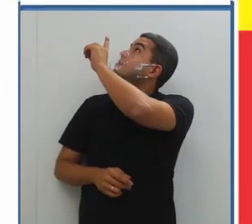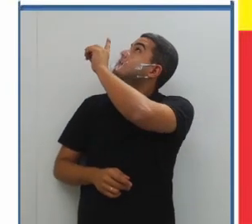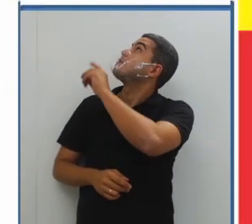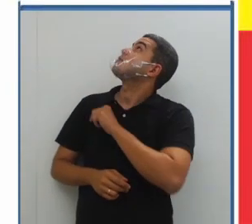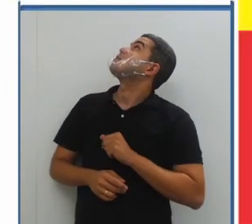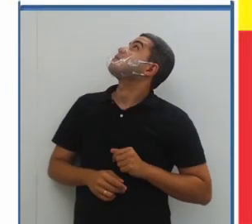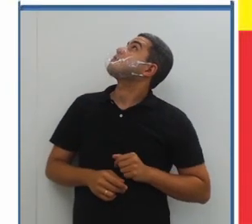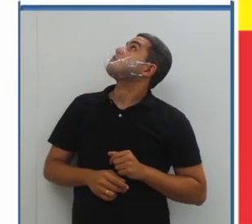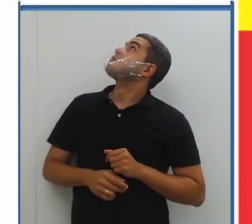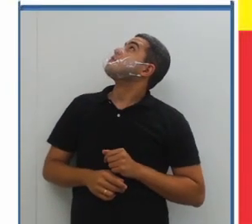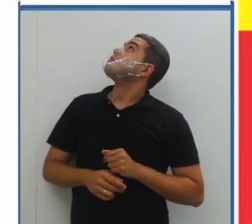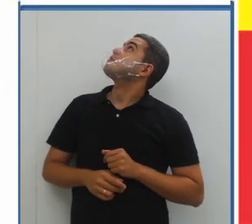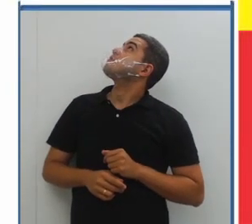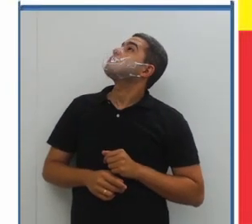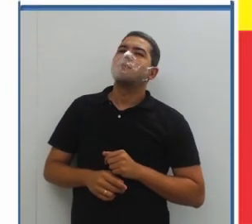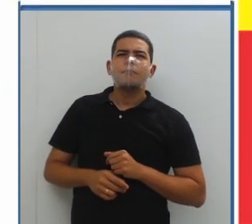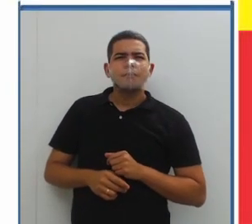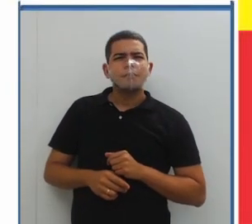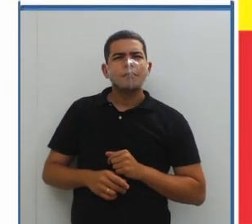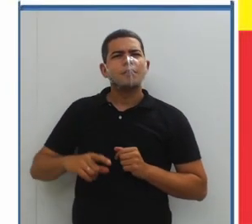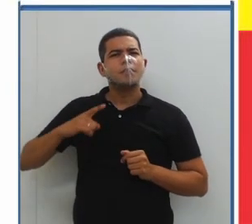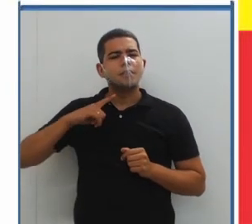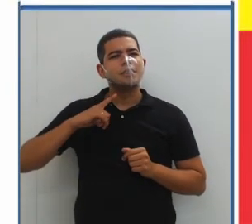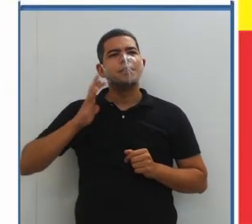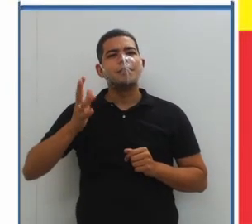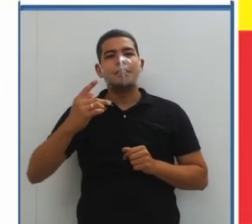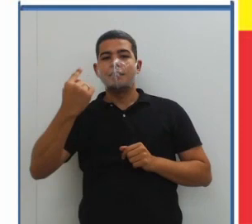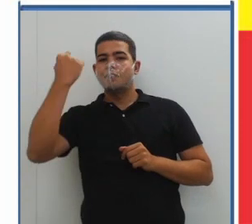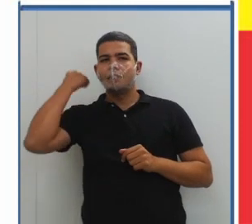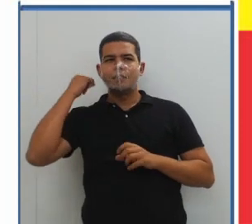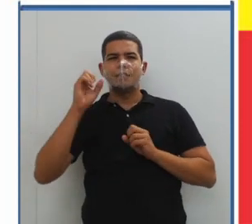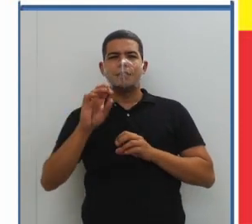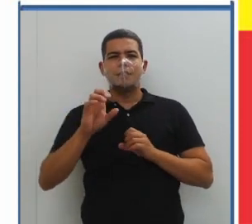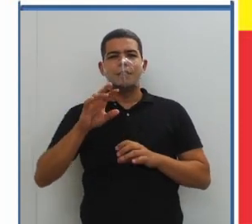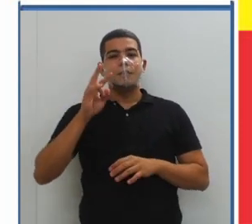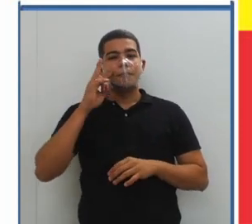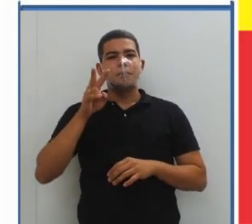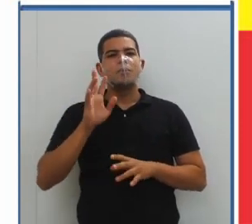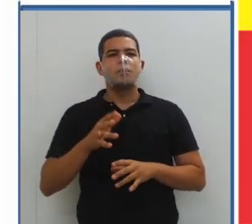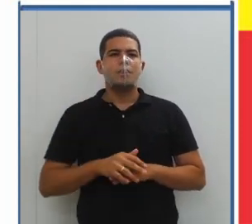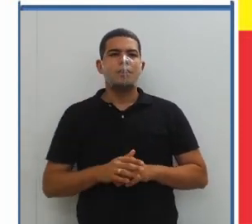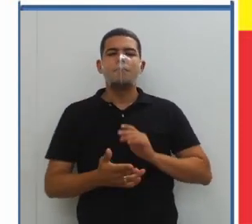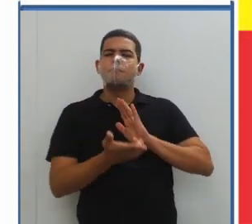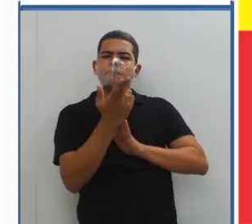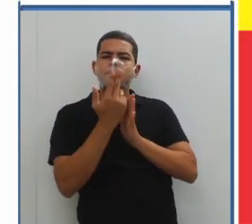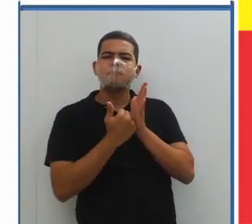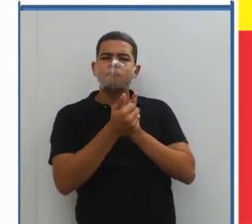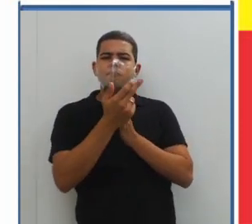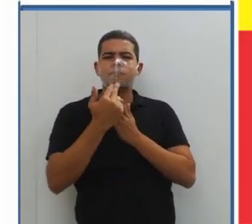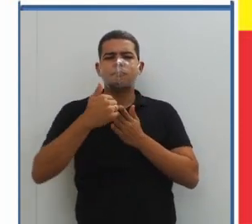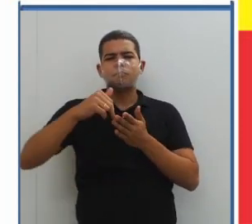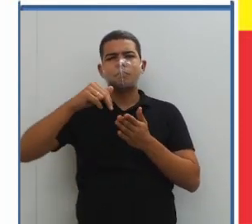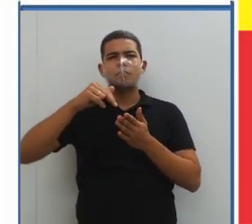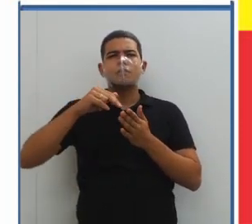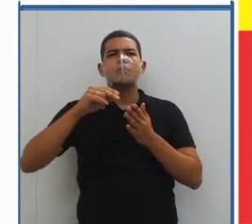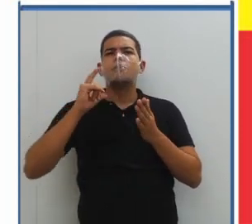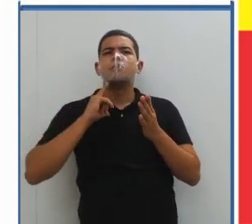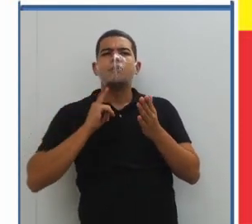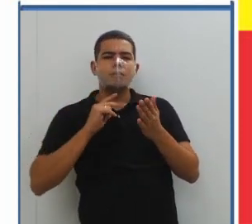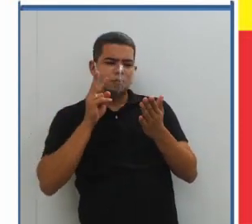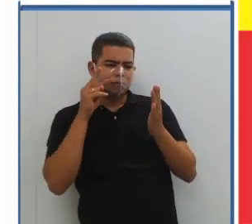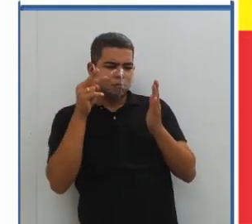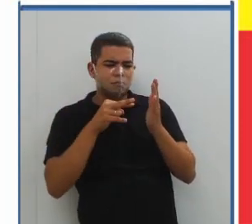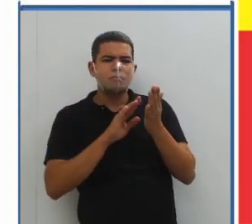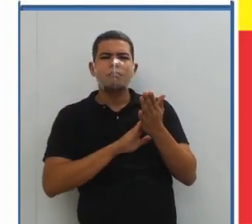na tela. Então tá pequenininha porque a gente já viu na aula passada, mas são pinturas rupestres que são